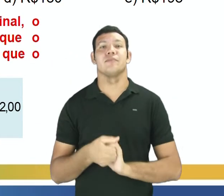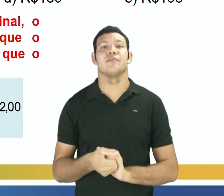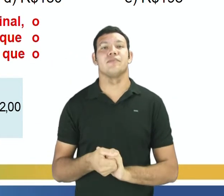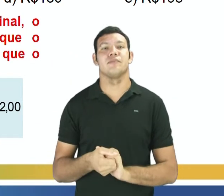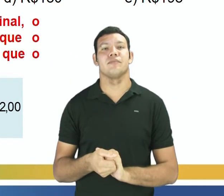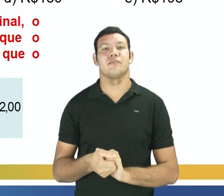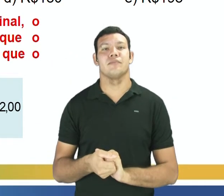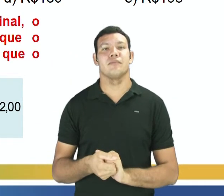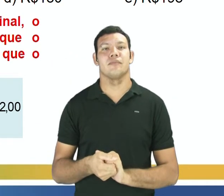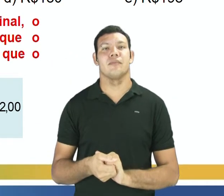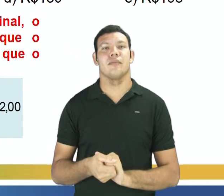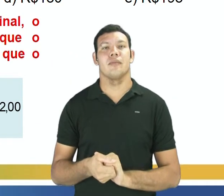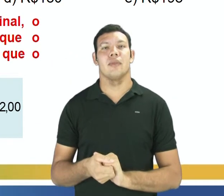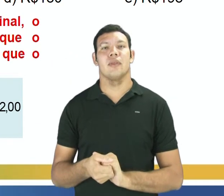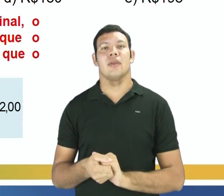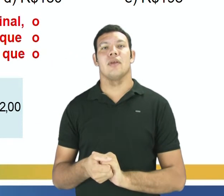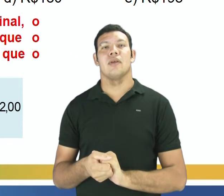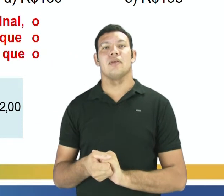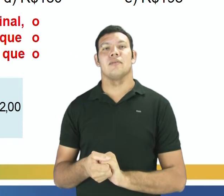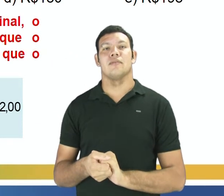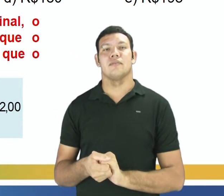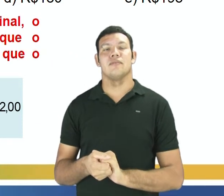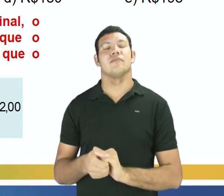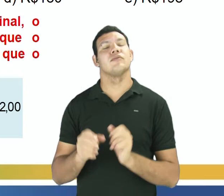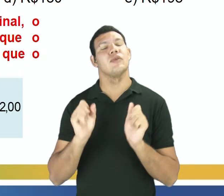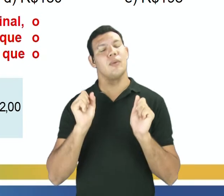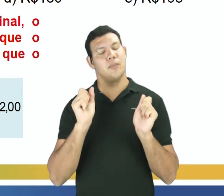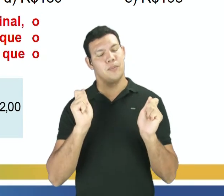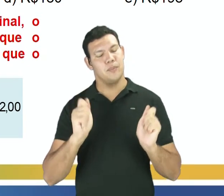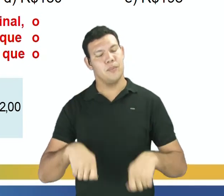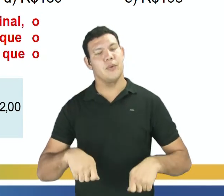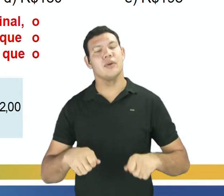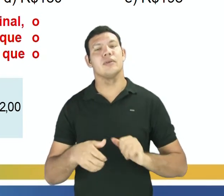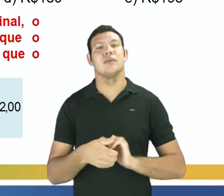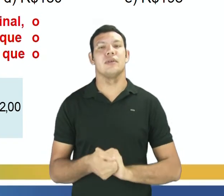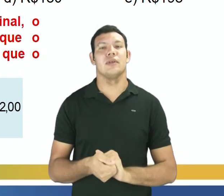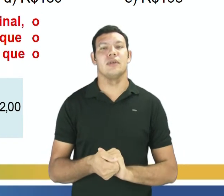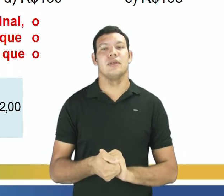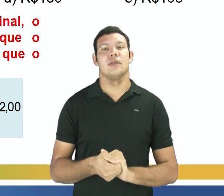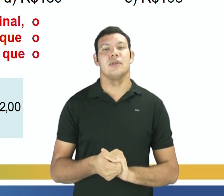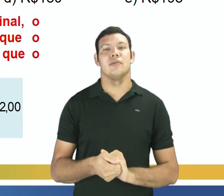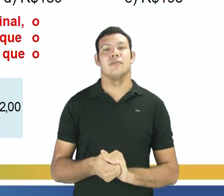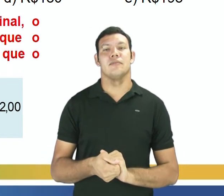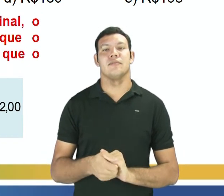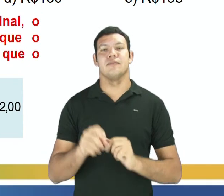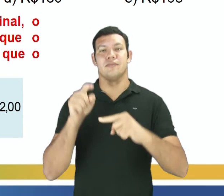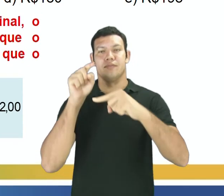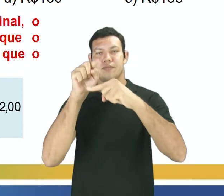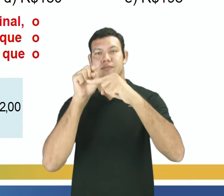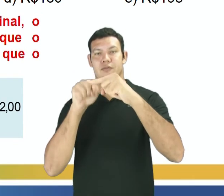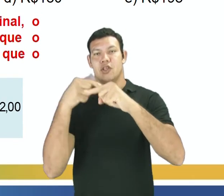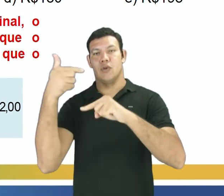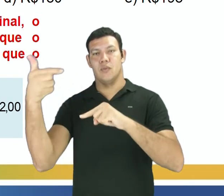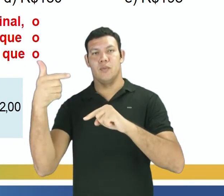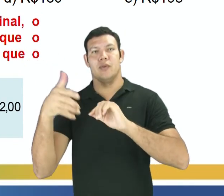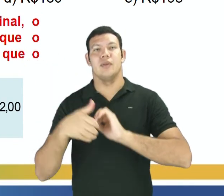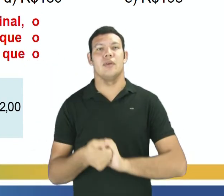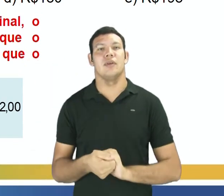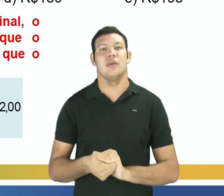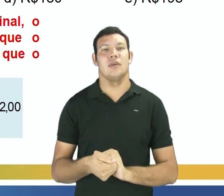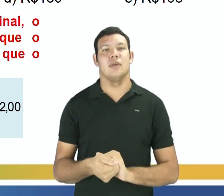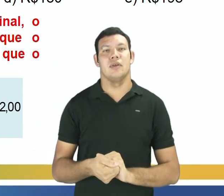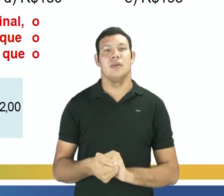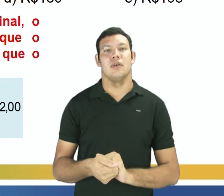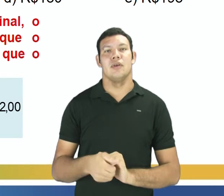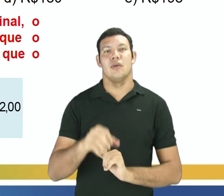temos aqui embaixo do 600. E também podemos simplificar por 2, certo? De modo que o 8 por 2